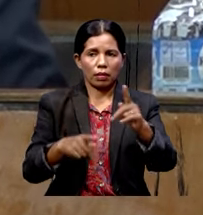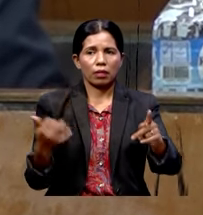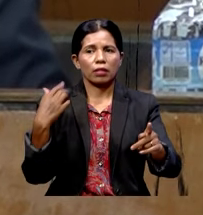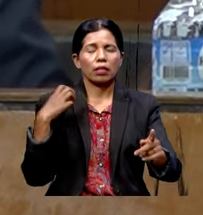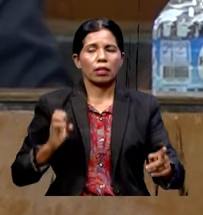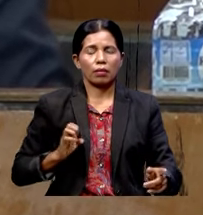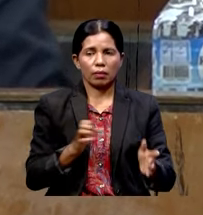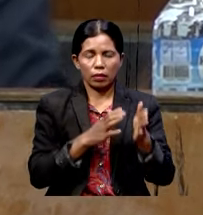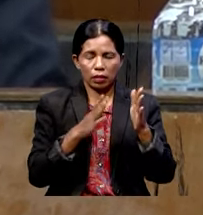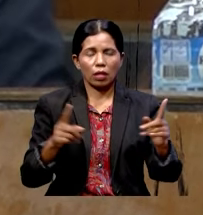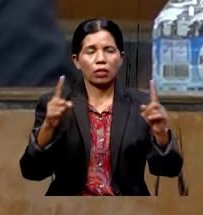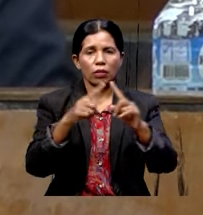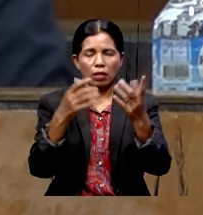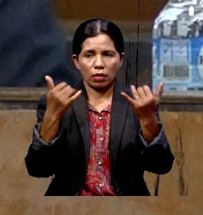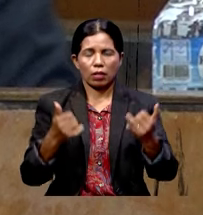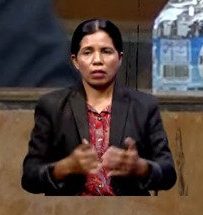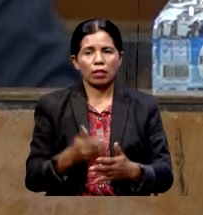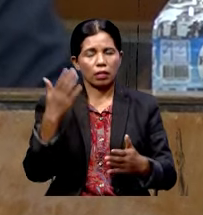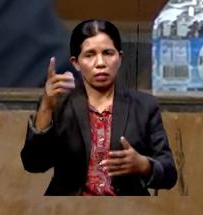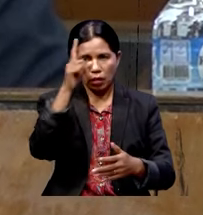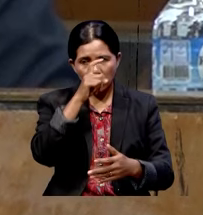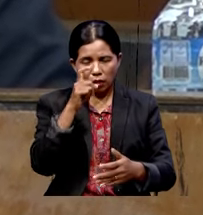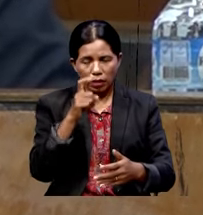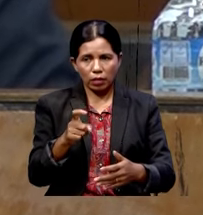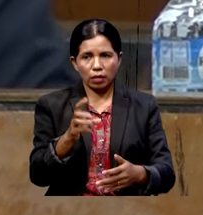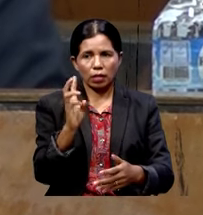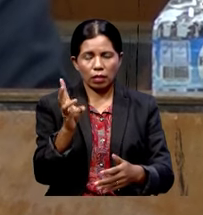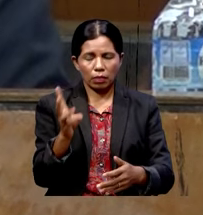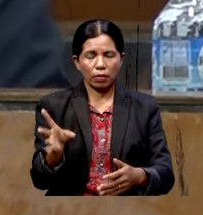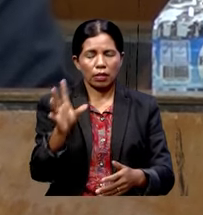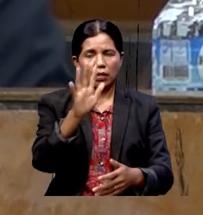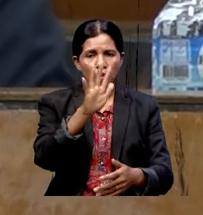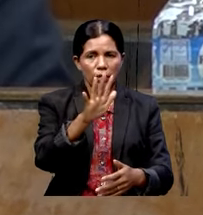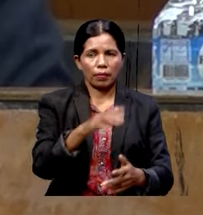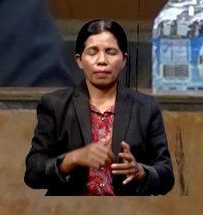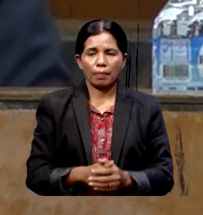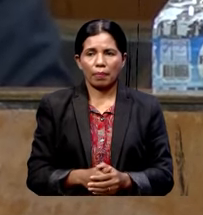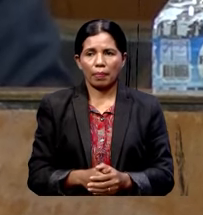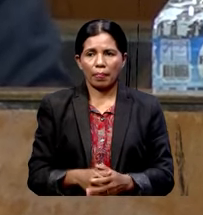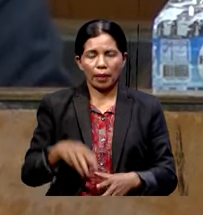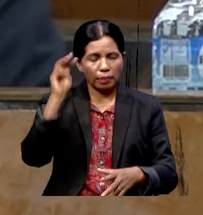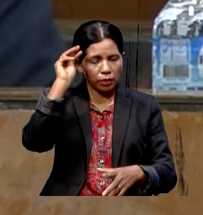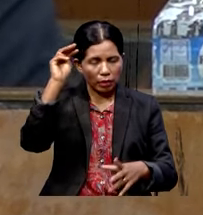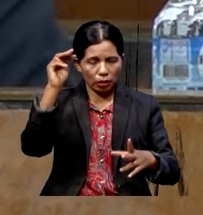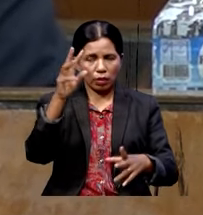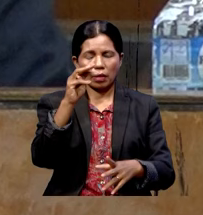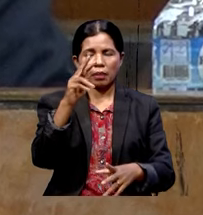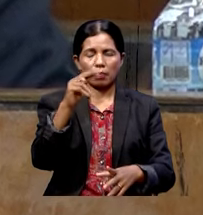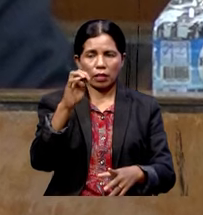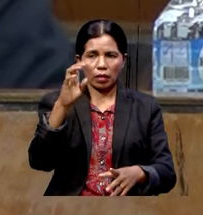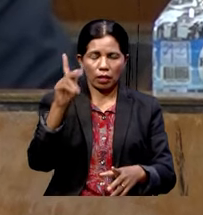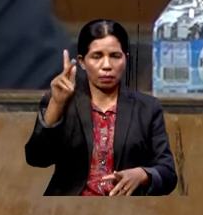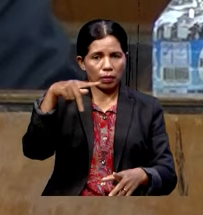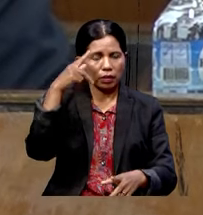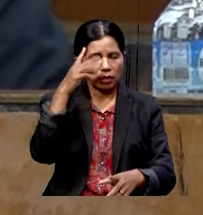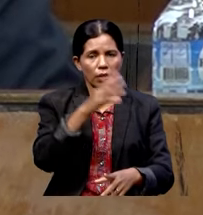embaixador em Cernambé que estou agora e a idade em cima de 60, 65 anos. E Ministério dos Negócios Estrangeiros, na